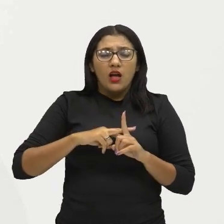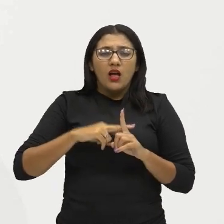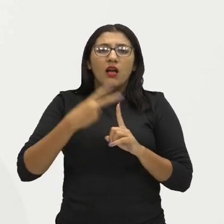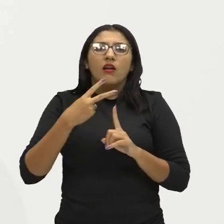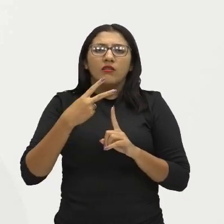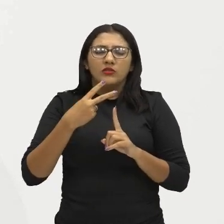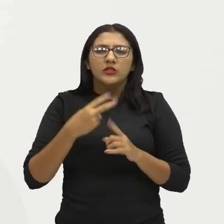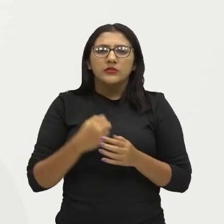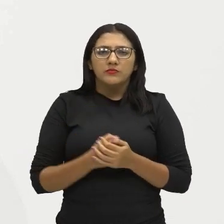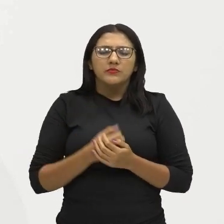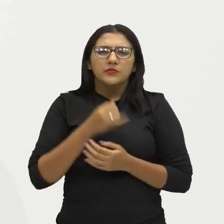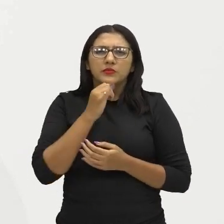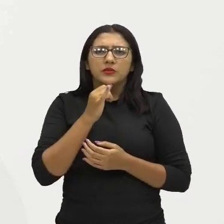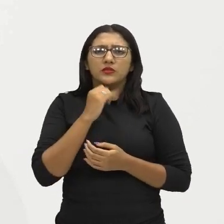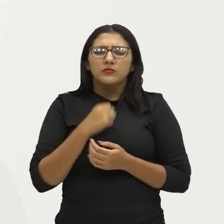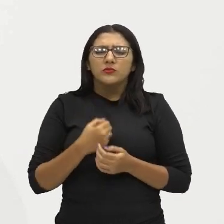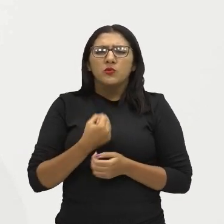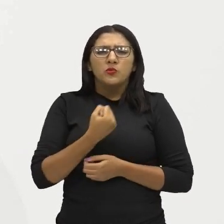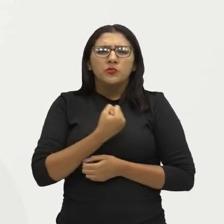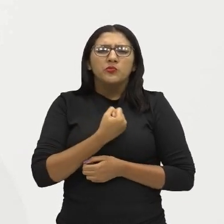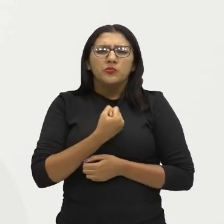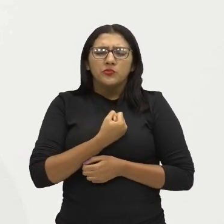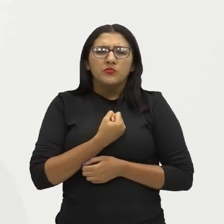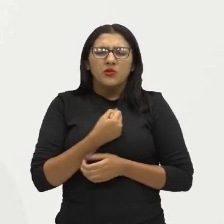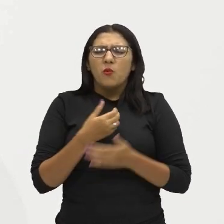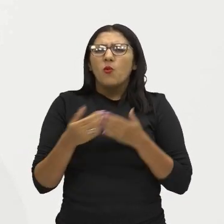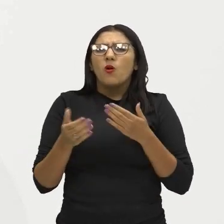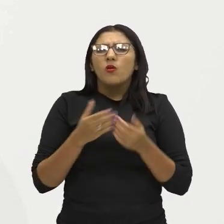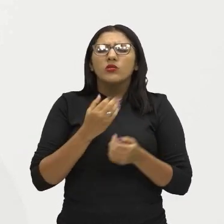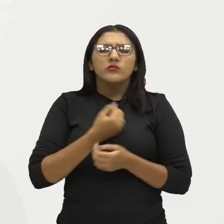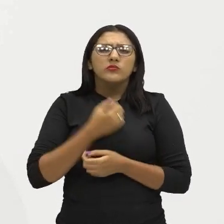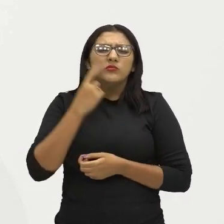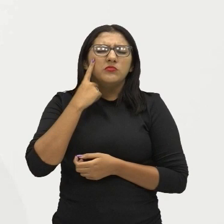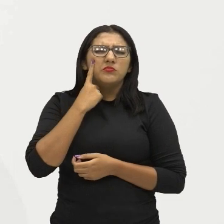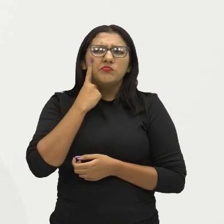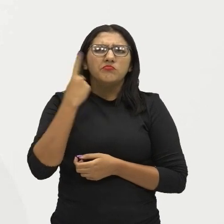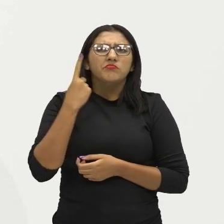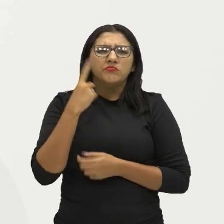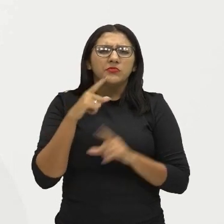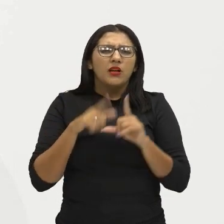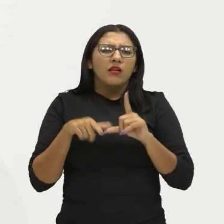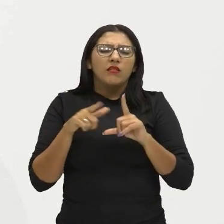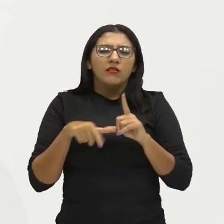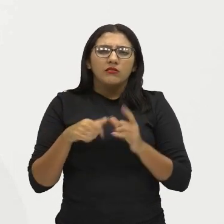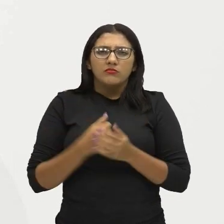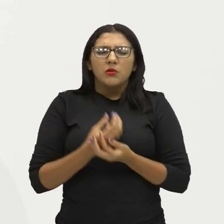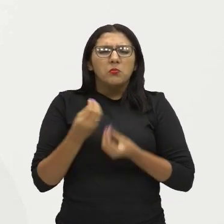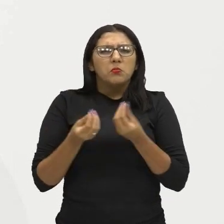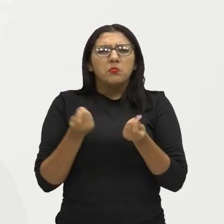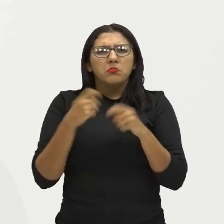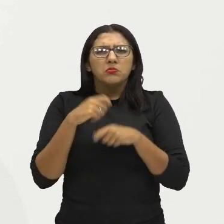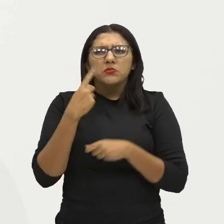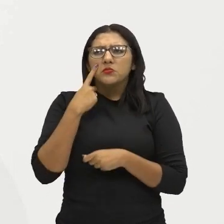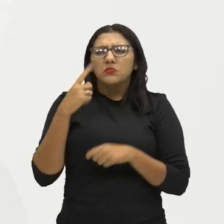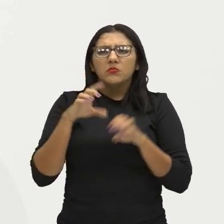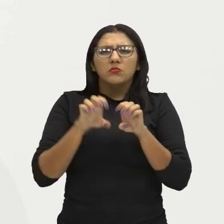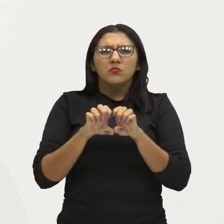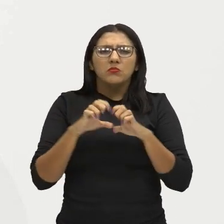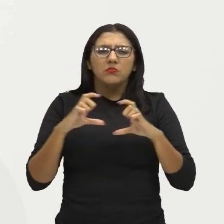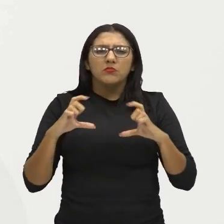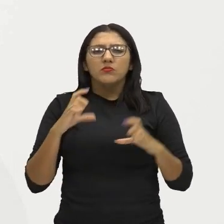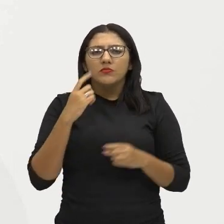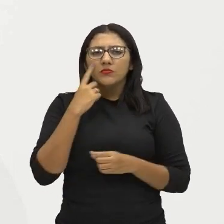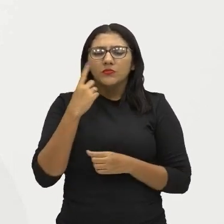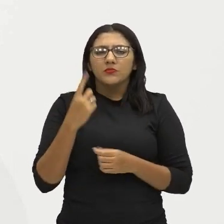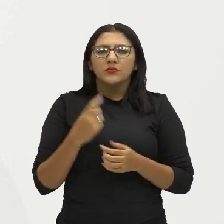elevado à potência 2. Não é um número qualquer, eu posso usar qualquer letra. Como que eu poderia escrever? Eu poderia